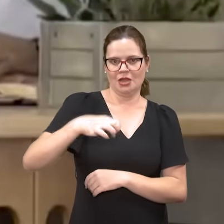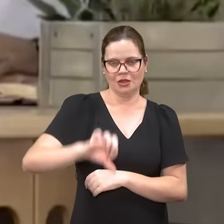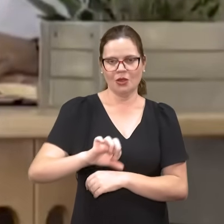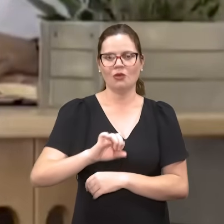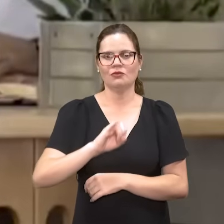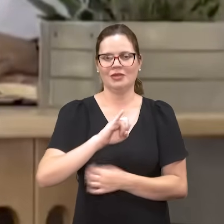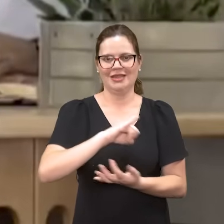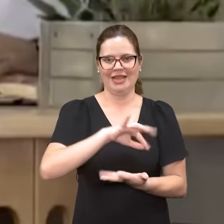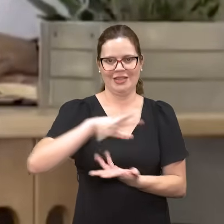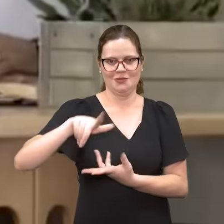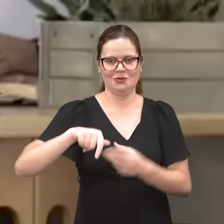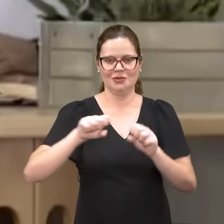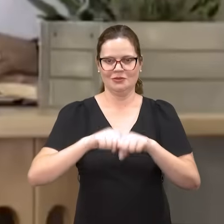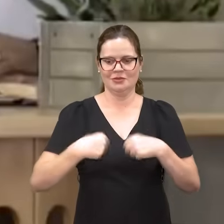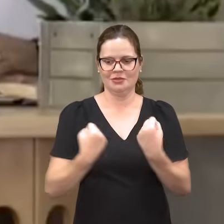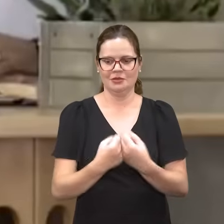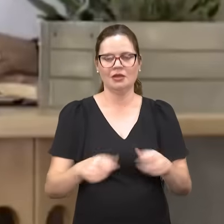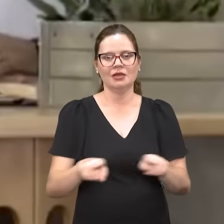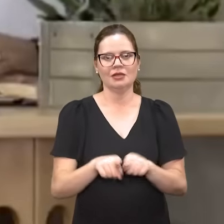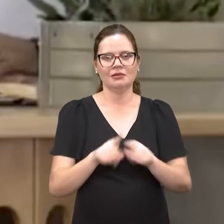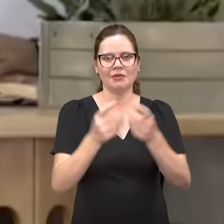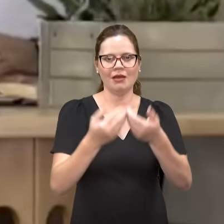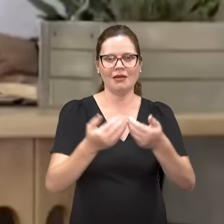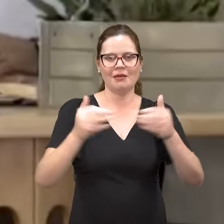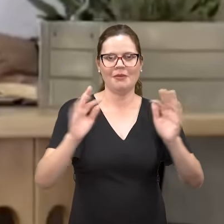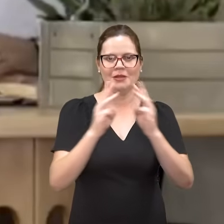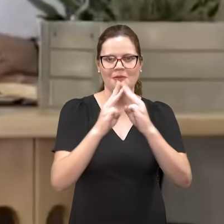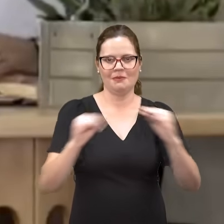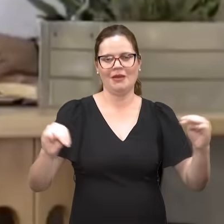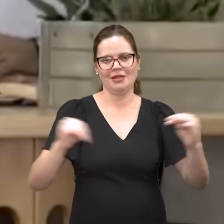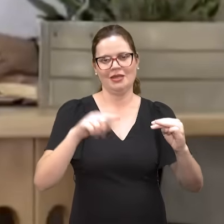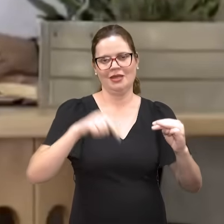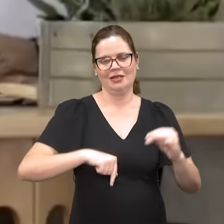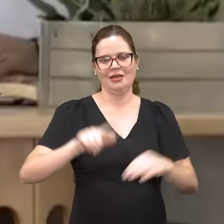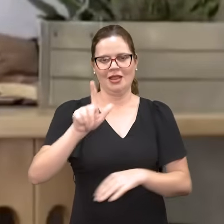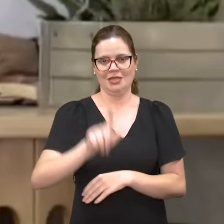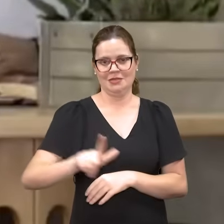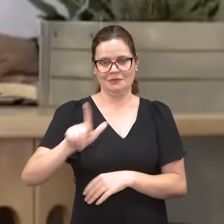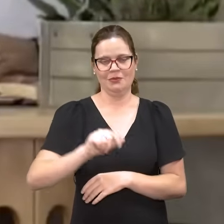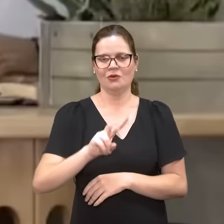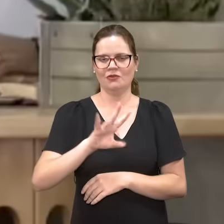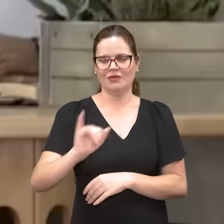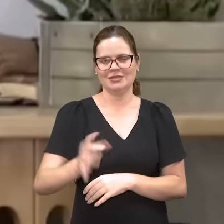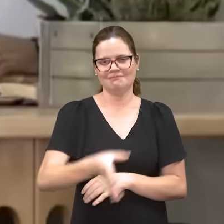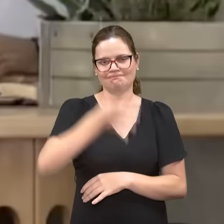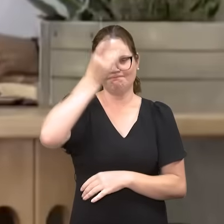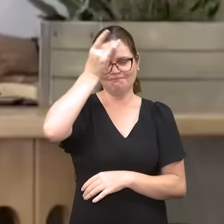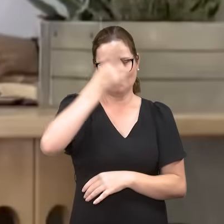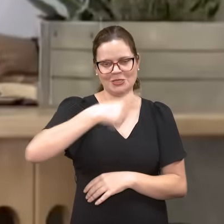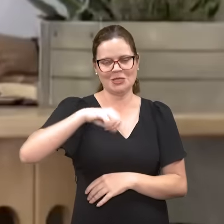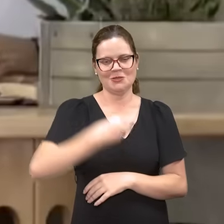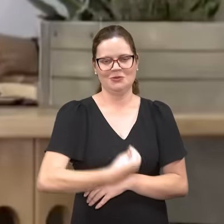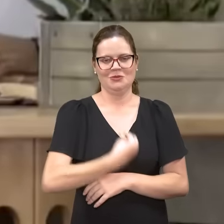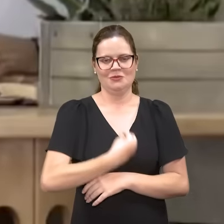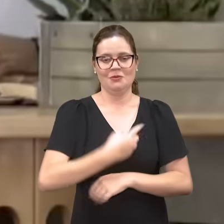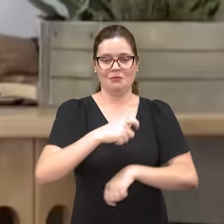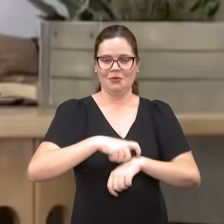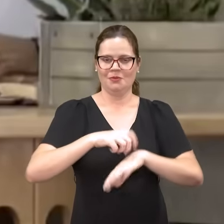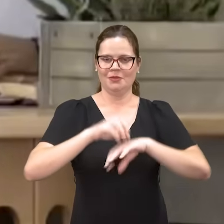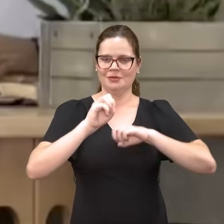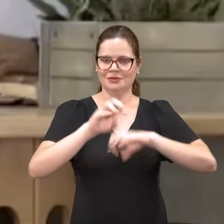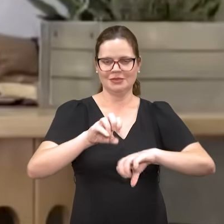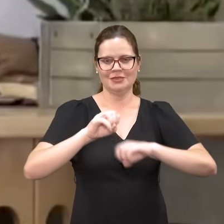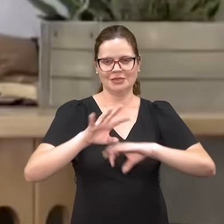Internacional e a consagração do Manaim na cidade de Lisboa ficará sempre marcados nos nossos corações. Foram momentos de grandes